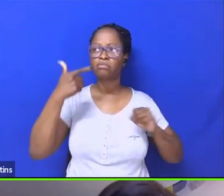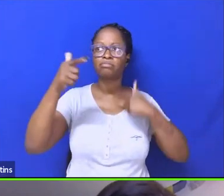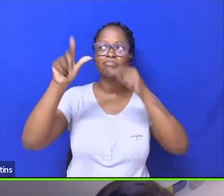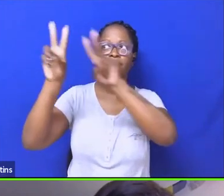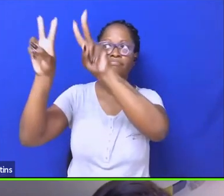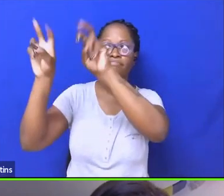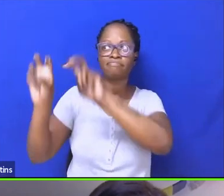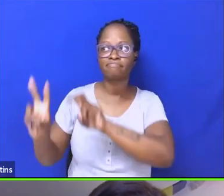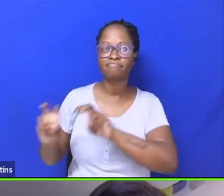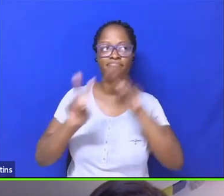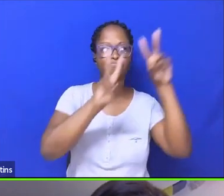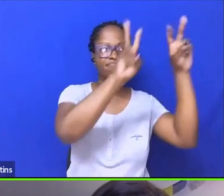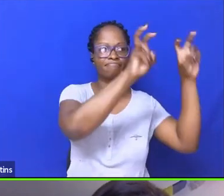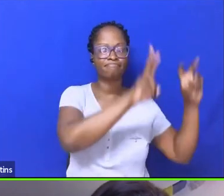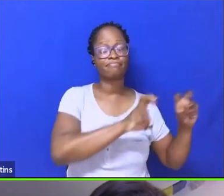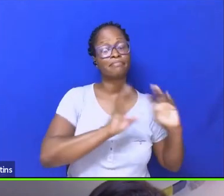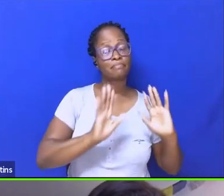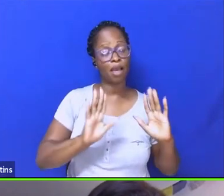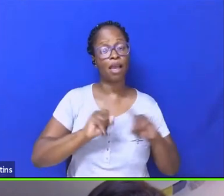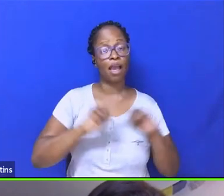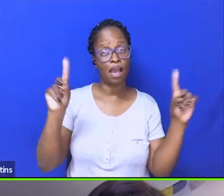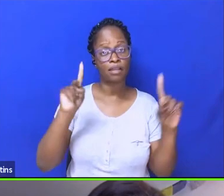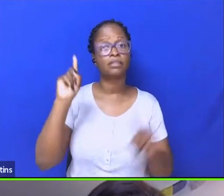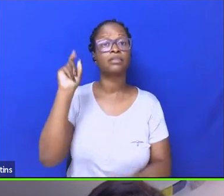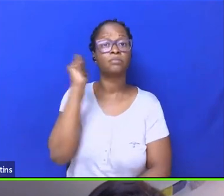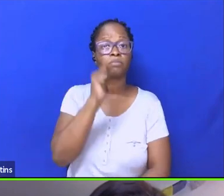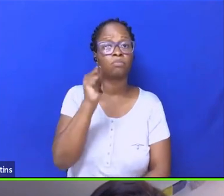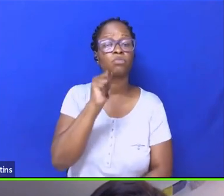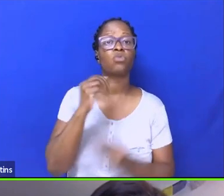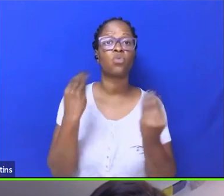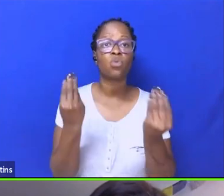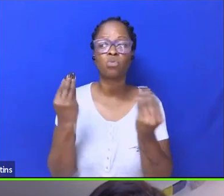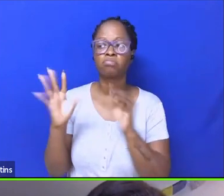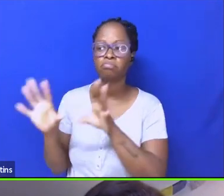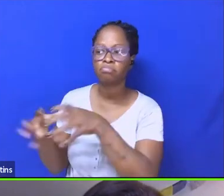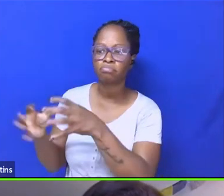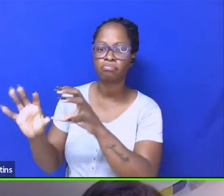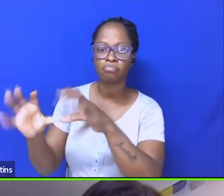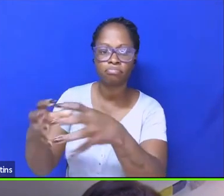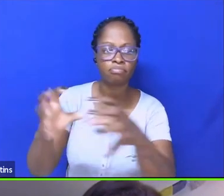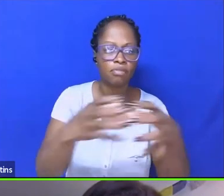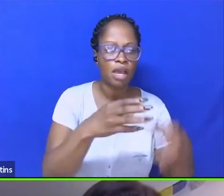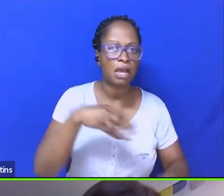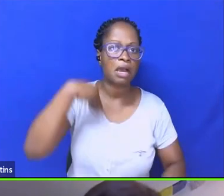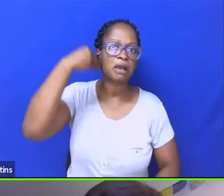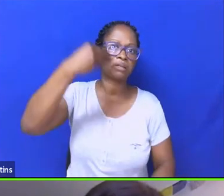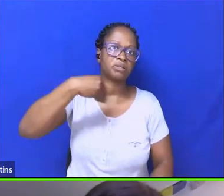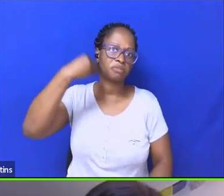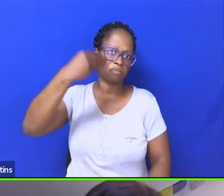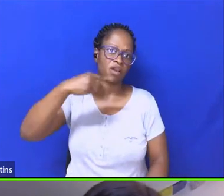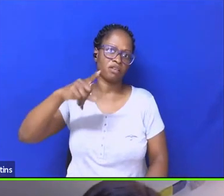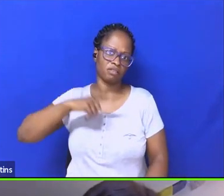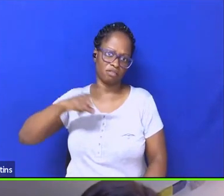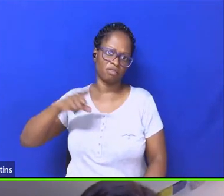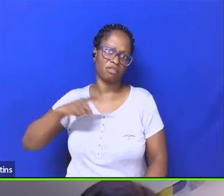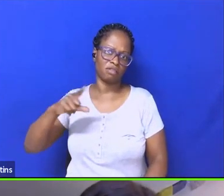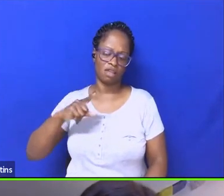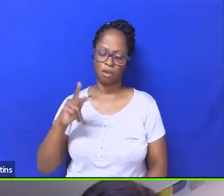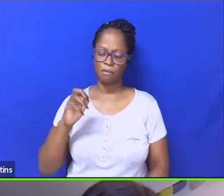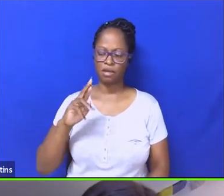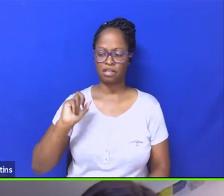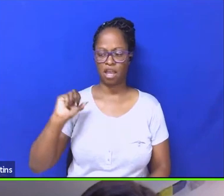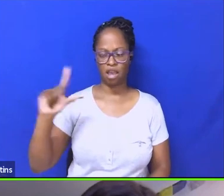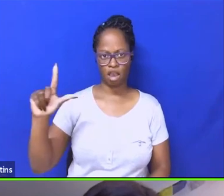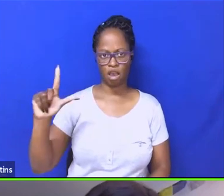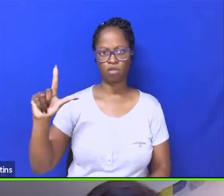em geral em grupos a experiência patriarcal é algo conhecido aunque não pensemos o